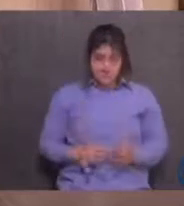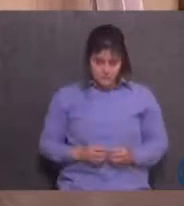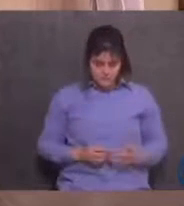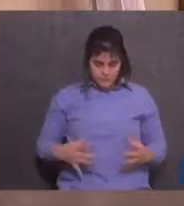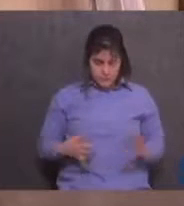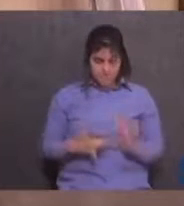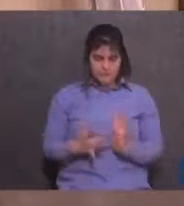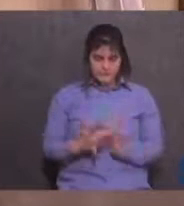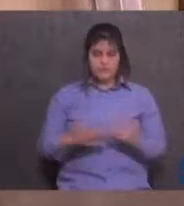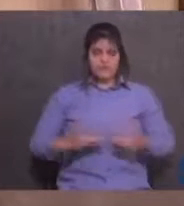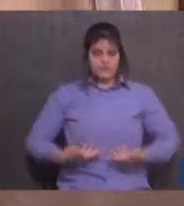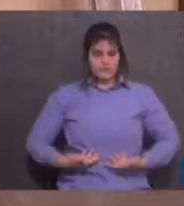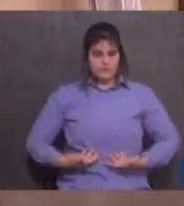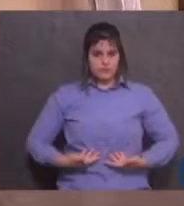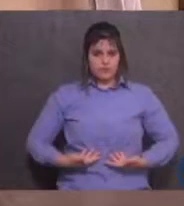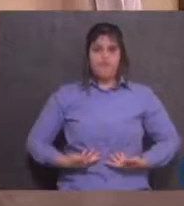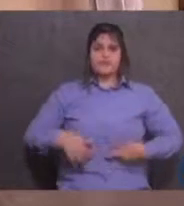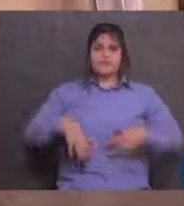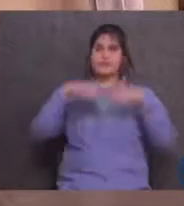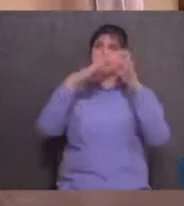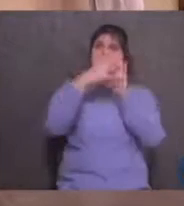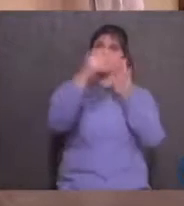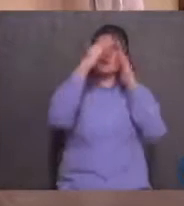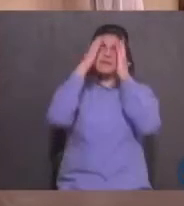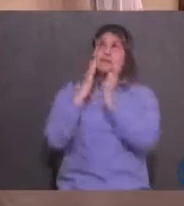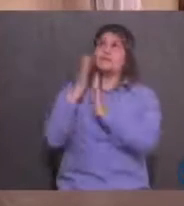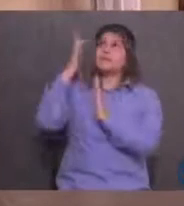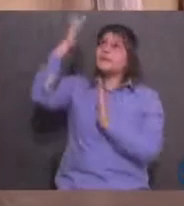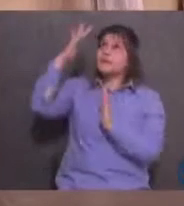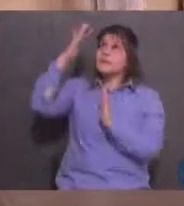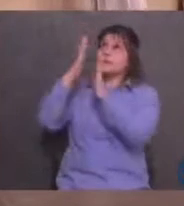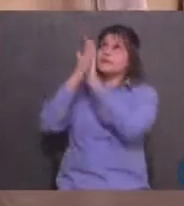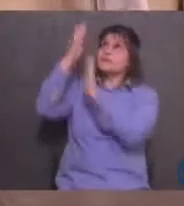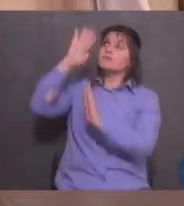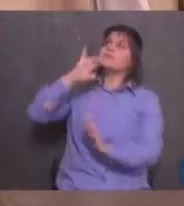sea el fruto de tu vientre, Jesús.